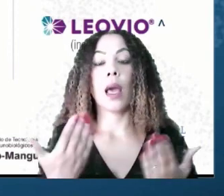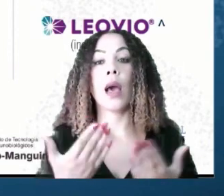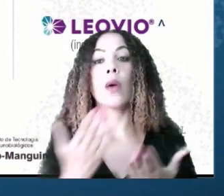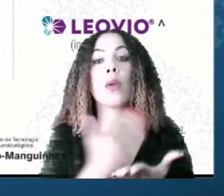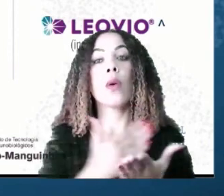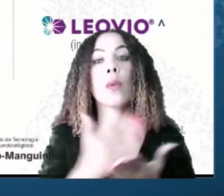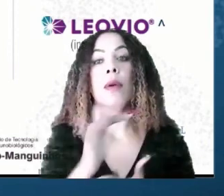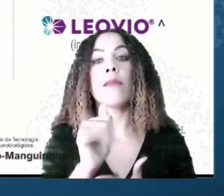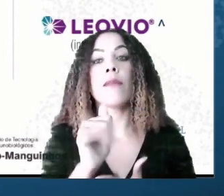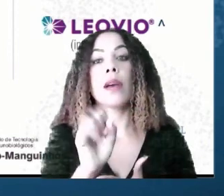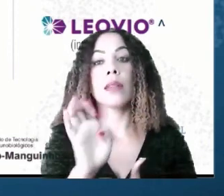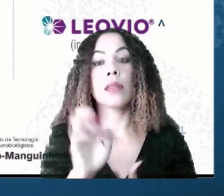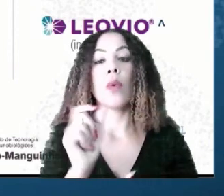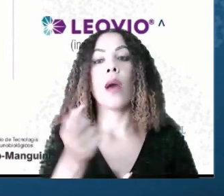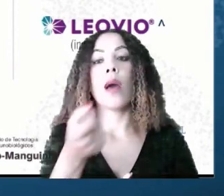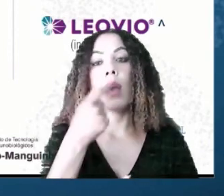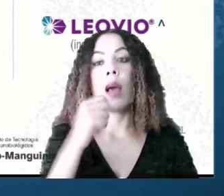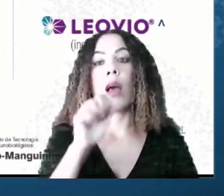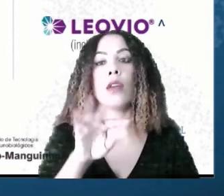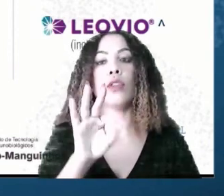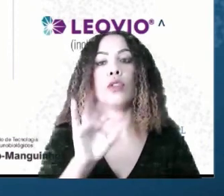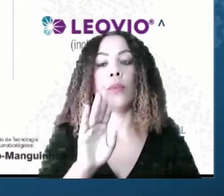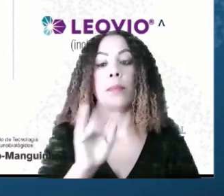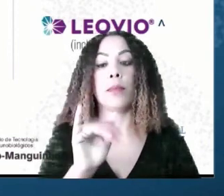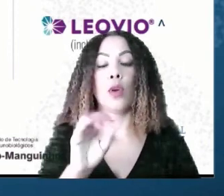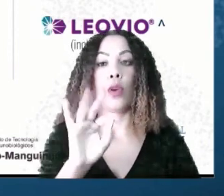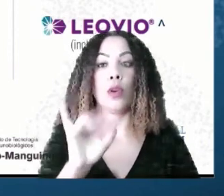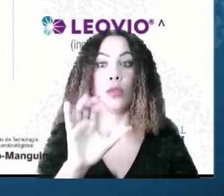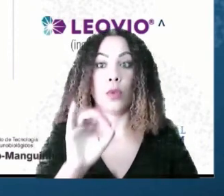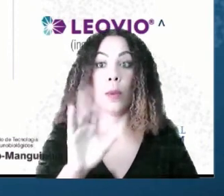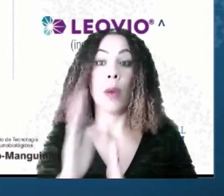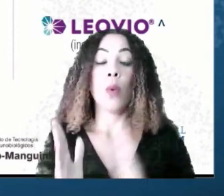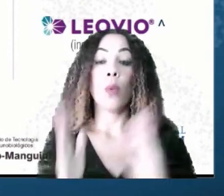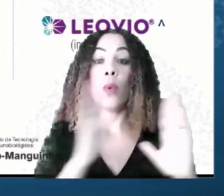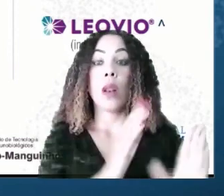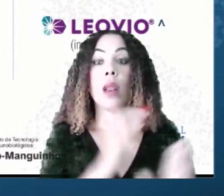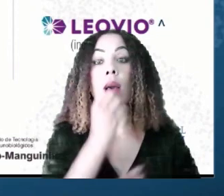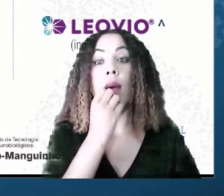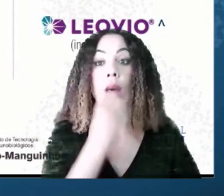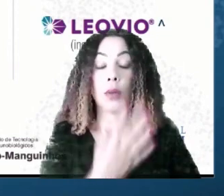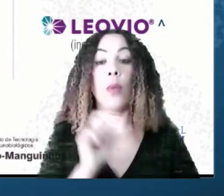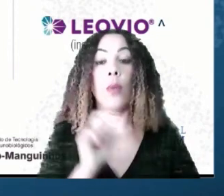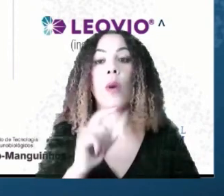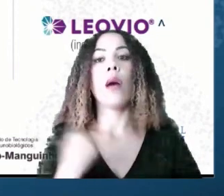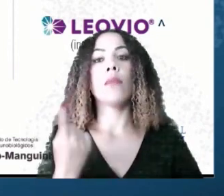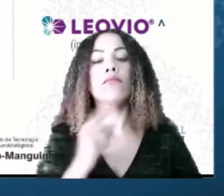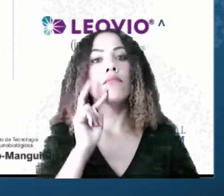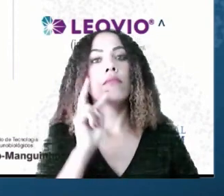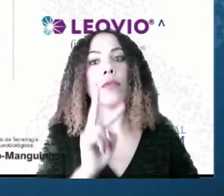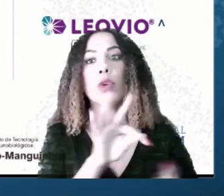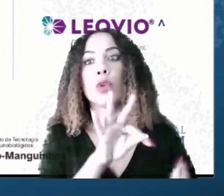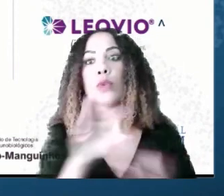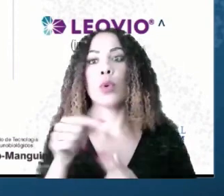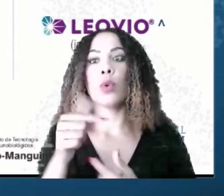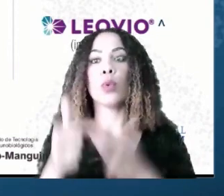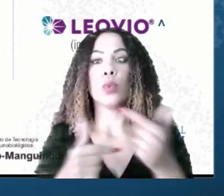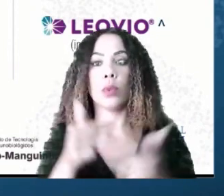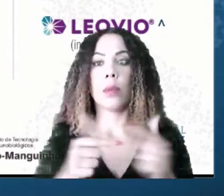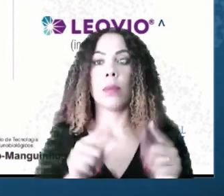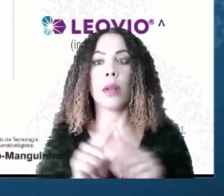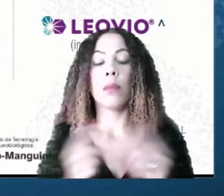de antibióticos, mas do lado bom é que é muito bom ver que todo esse trabalho, e hoje a gente